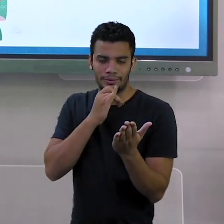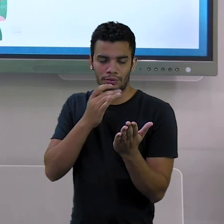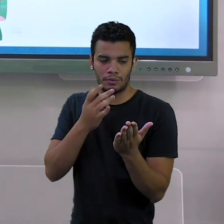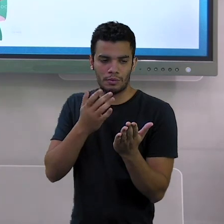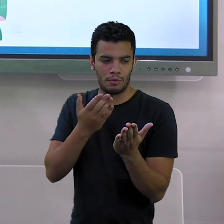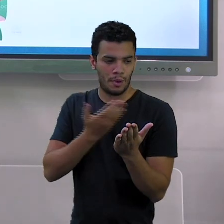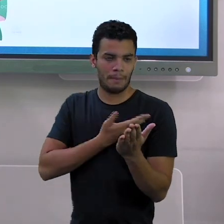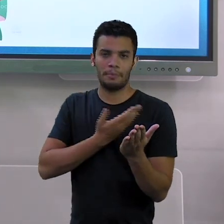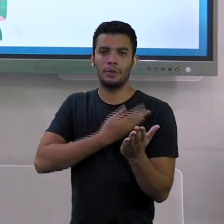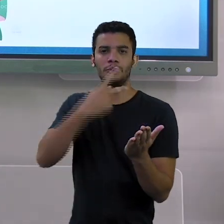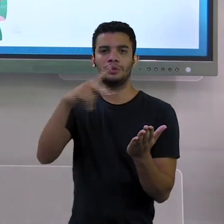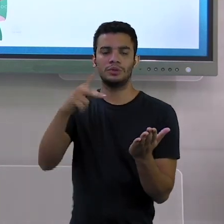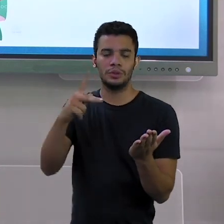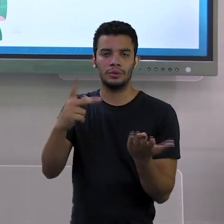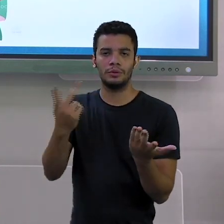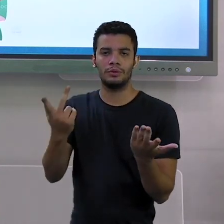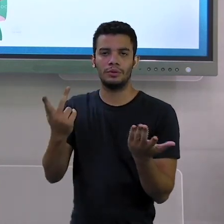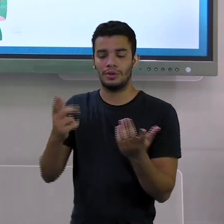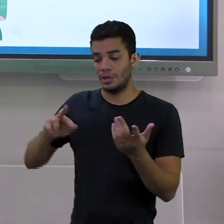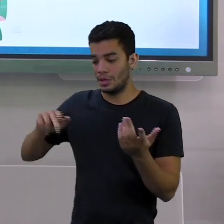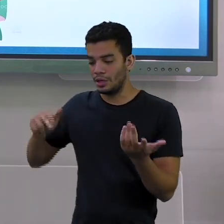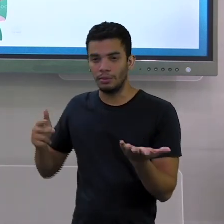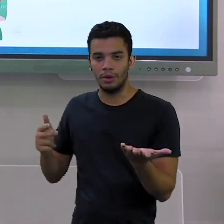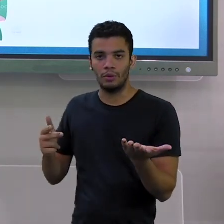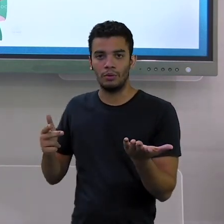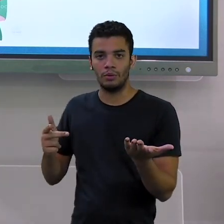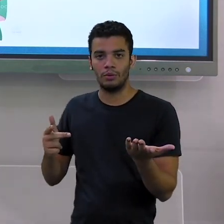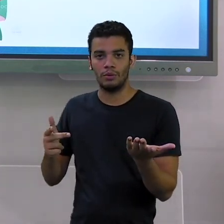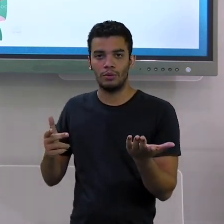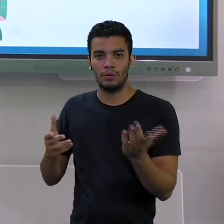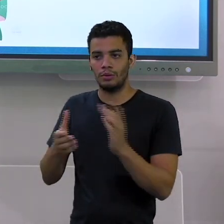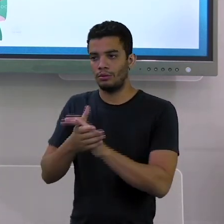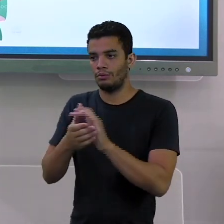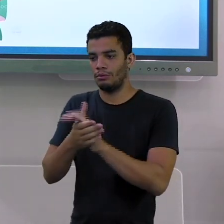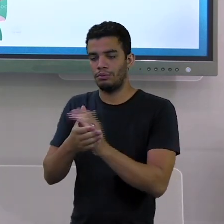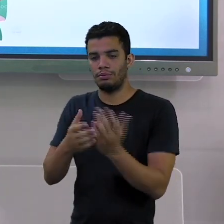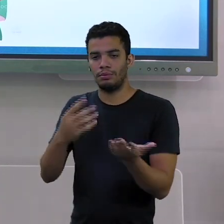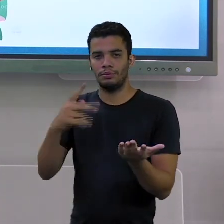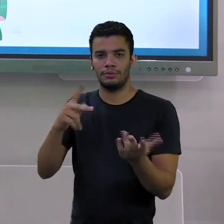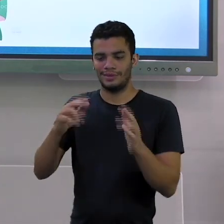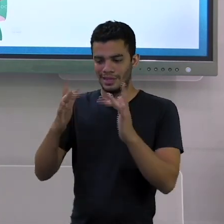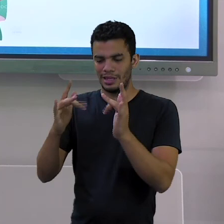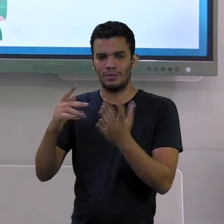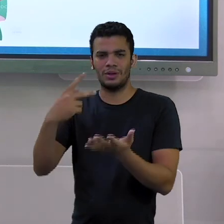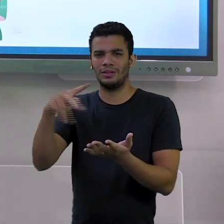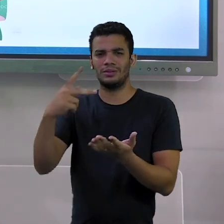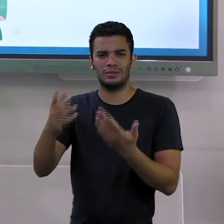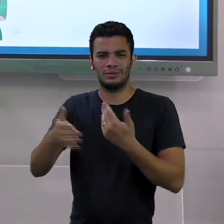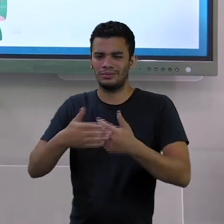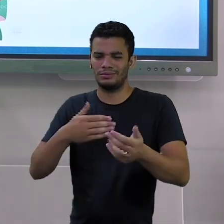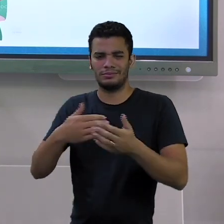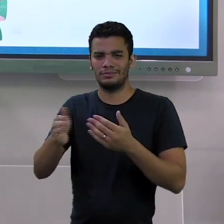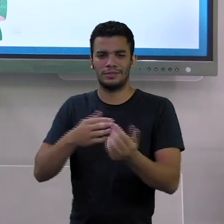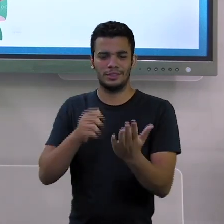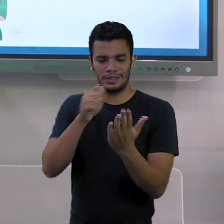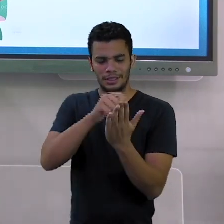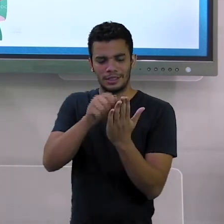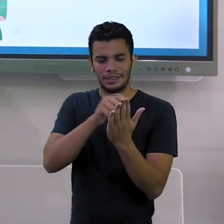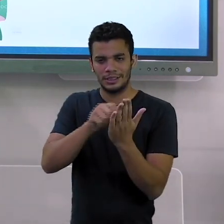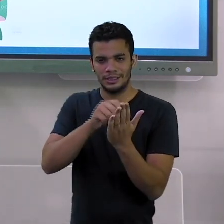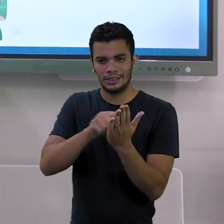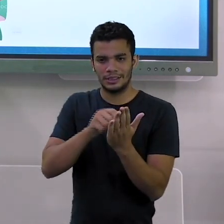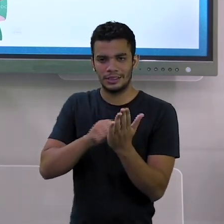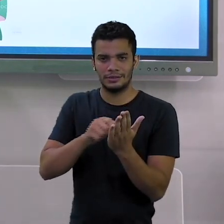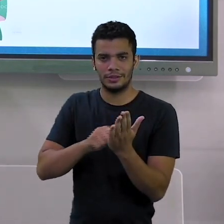irmão, um primo, pode ser seu esposo, sua namorada. Gente, eu acho muito bacana